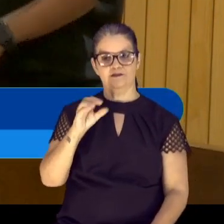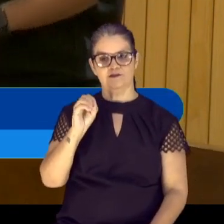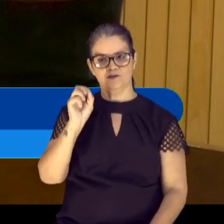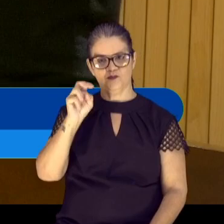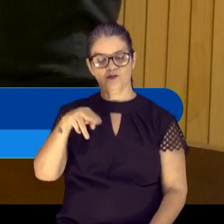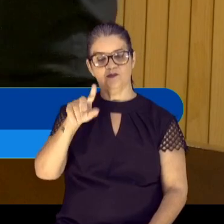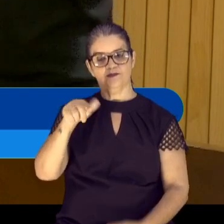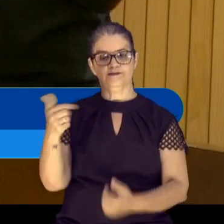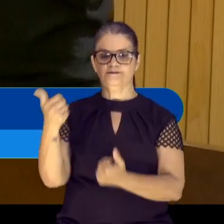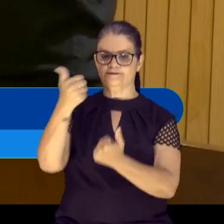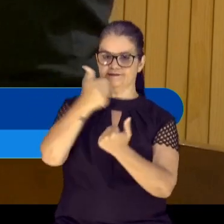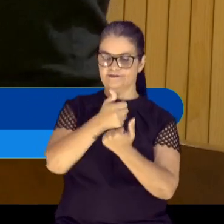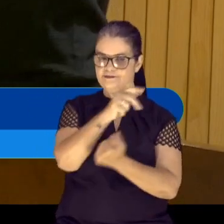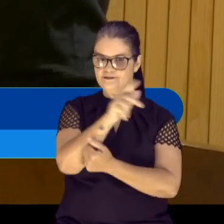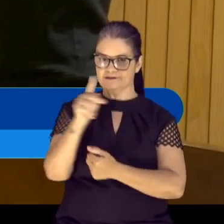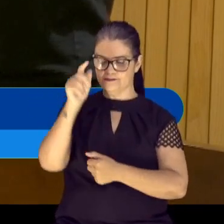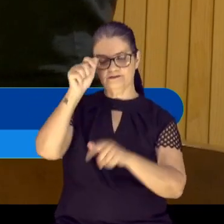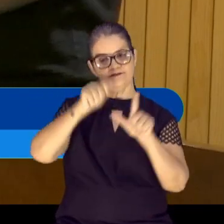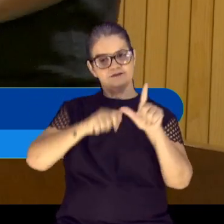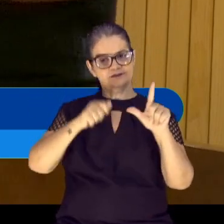vice-presidente deste Poder Legislativo.